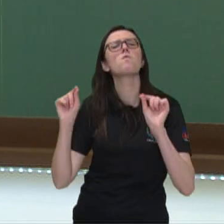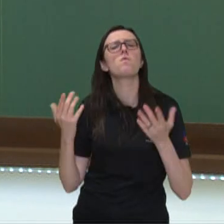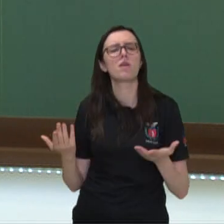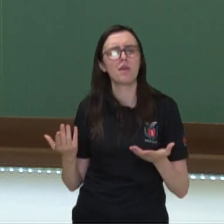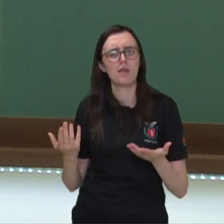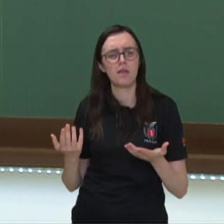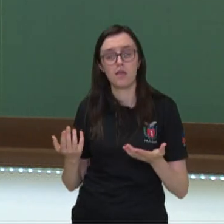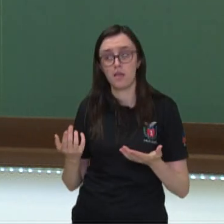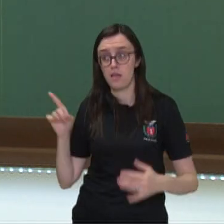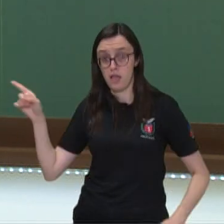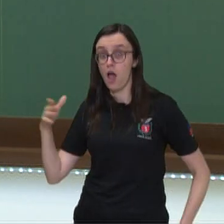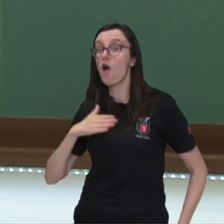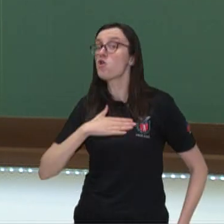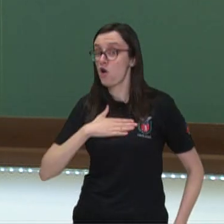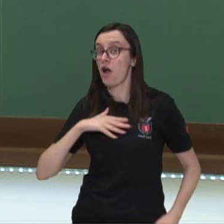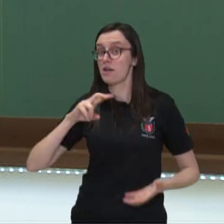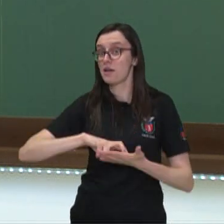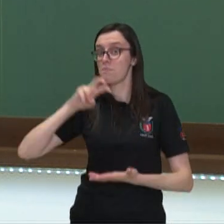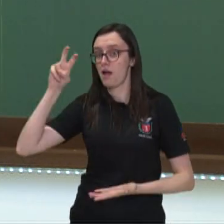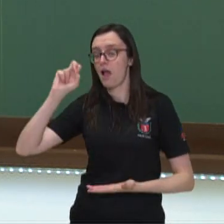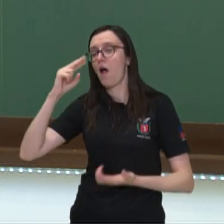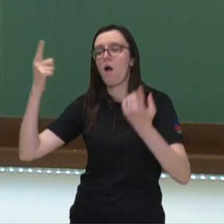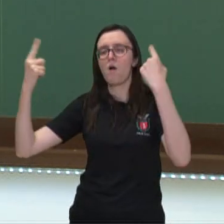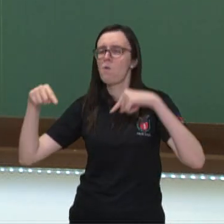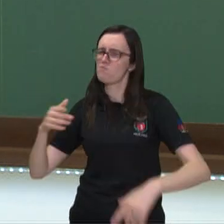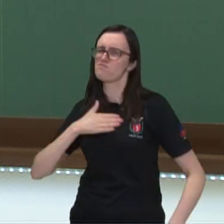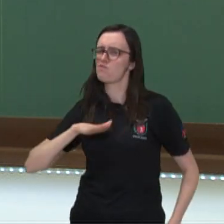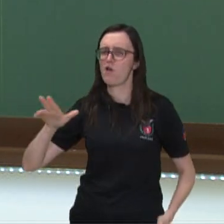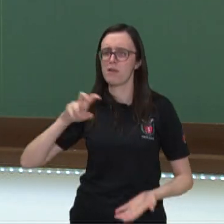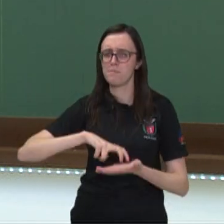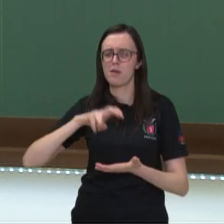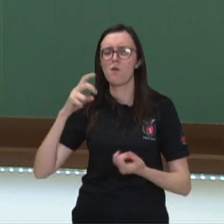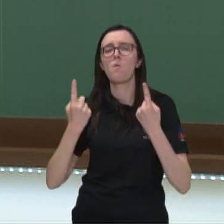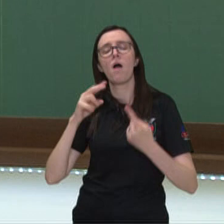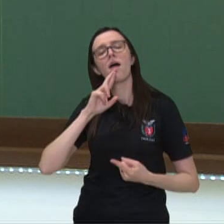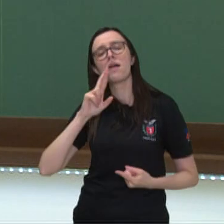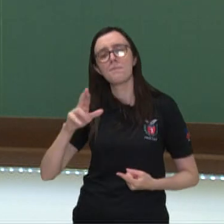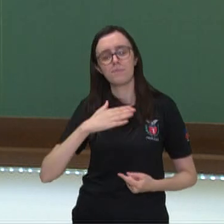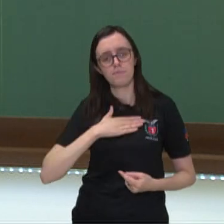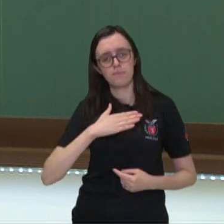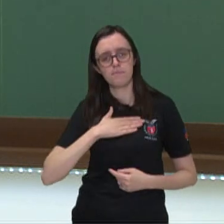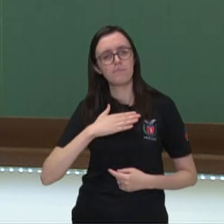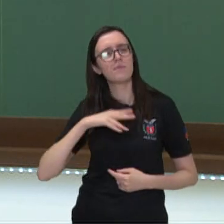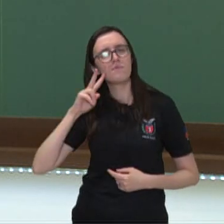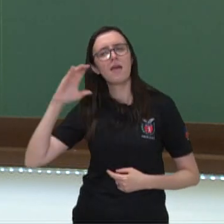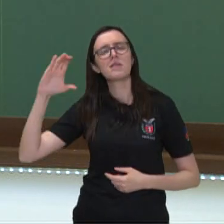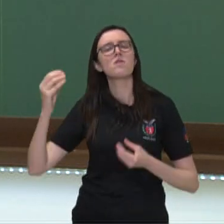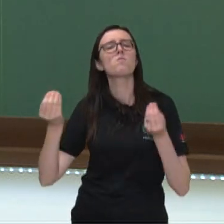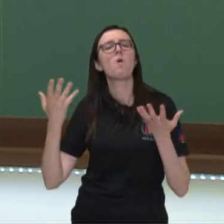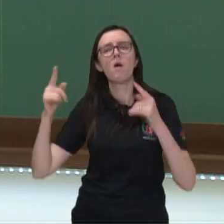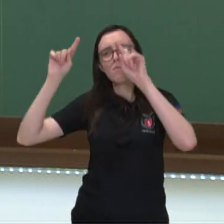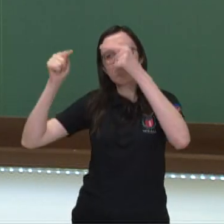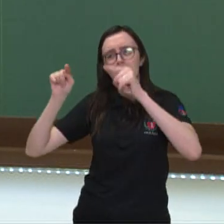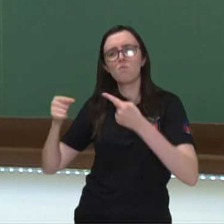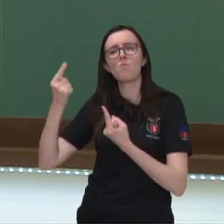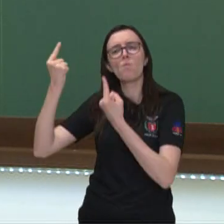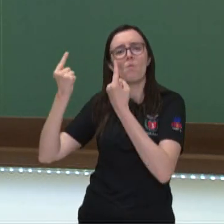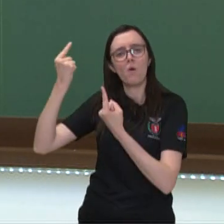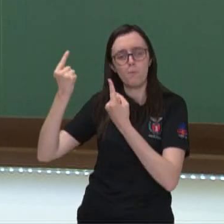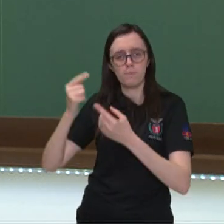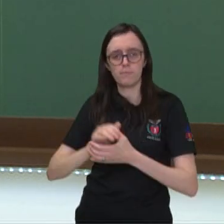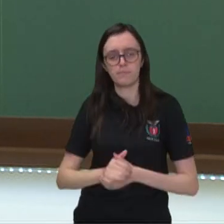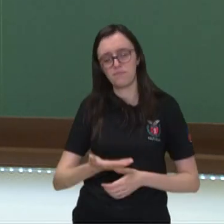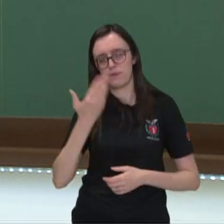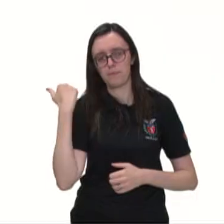ele adora as manhãs ou que ele não gosta das manhãs? Então, responde para mim letra C. Adora as manhãs ou não